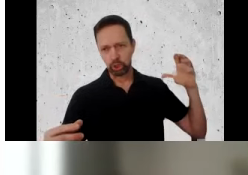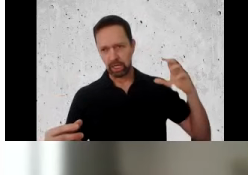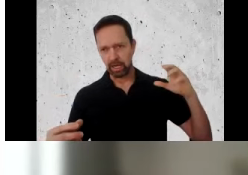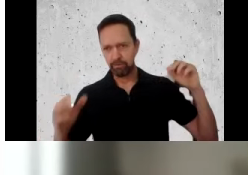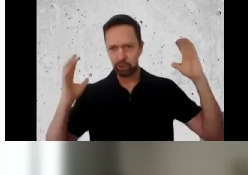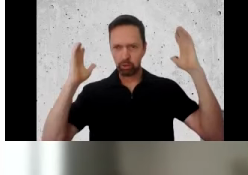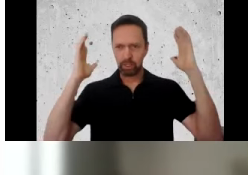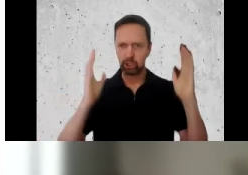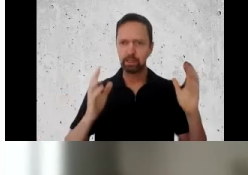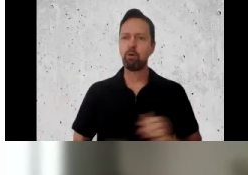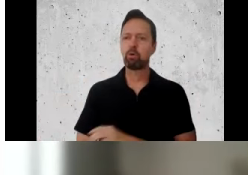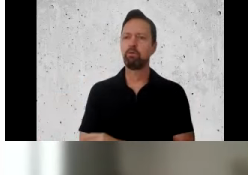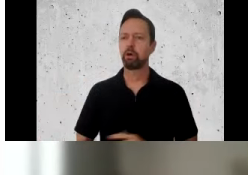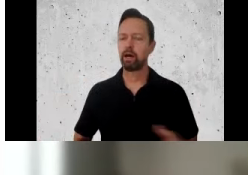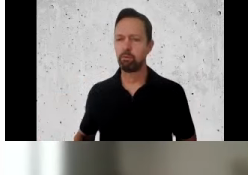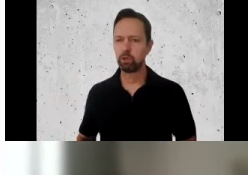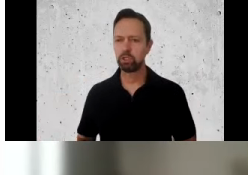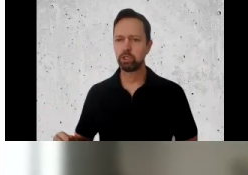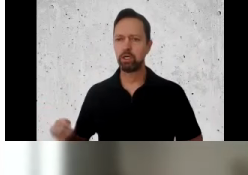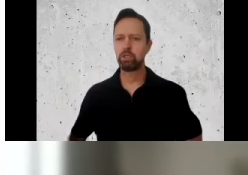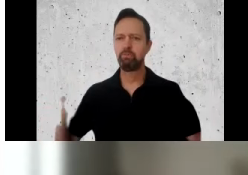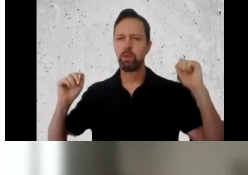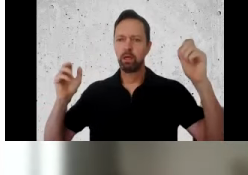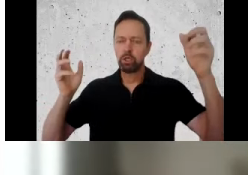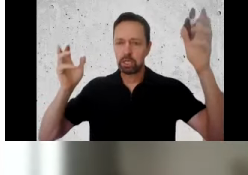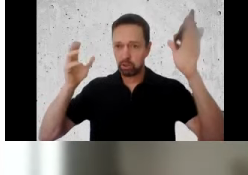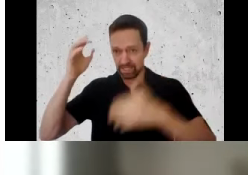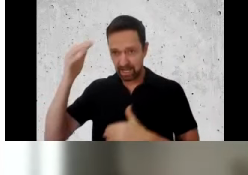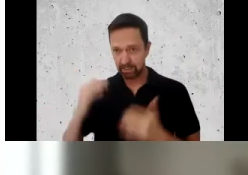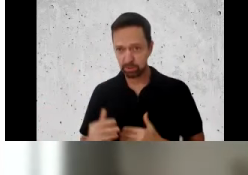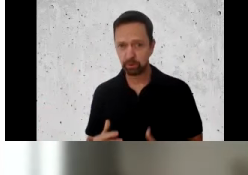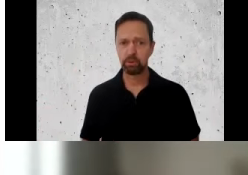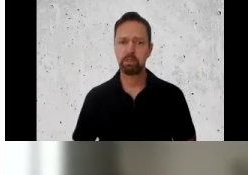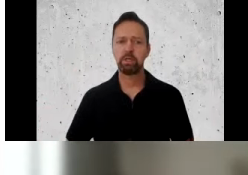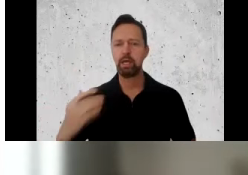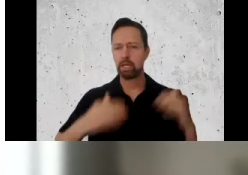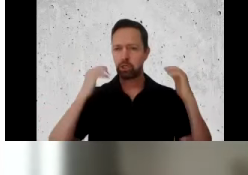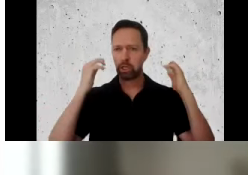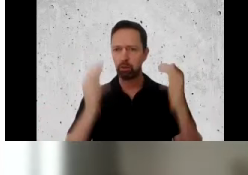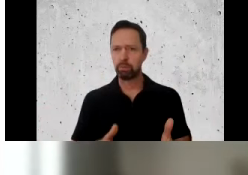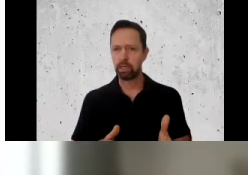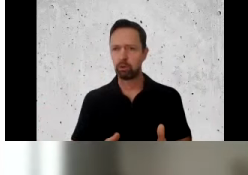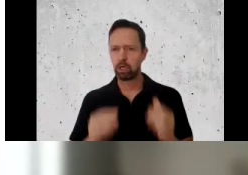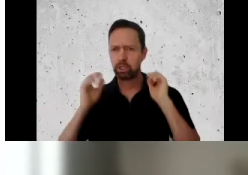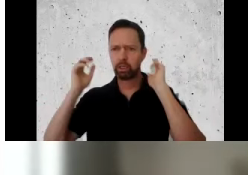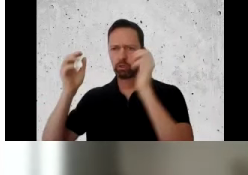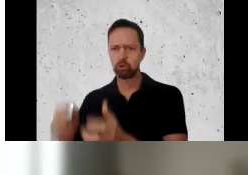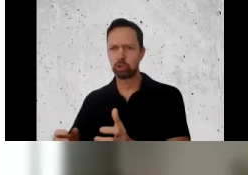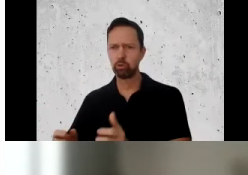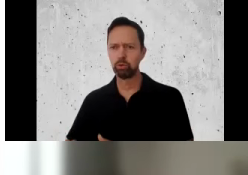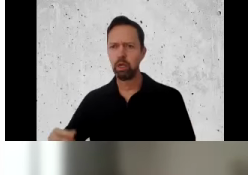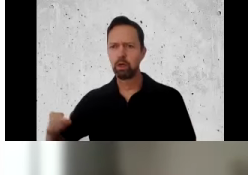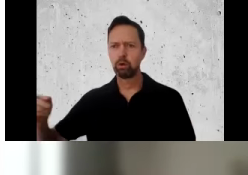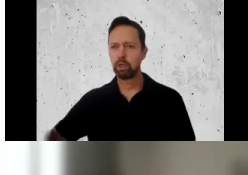imediatamente a coroa chegava, tinha um edital, convocava um monte de gente e já tinha umas regras prontas de quem tem direito ao primeiro lote, quem tem